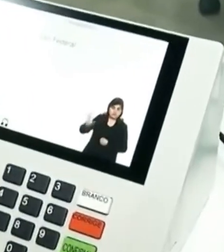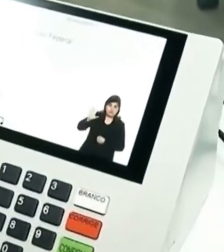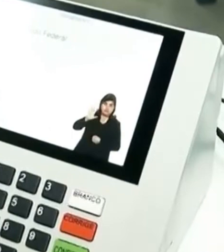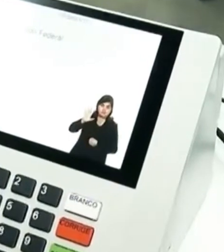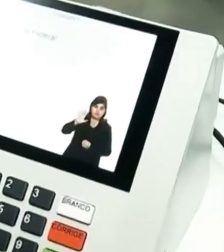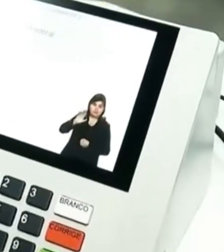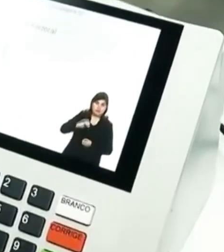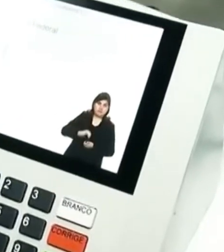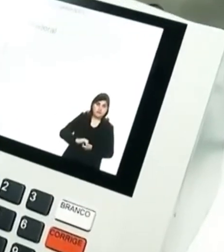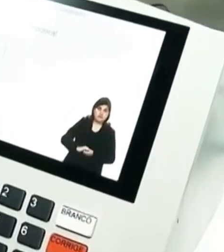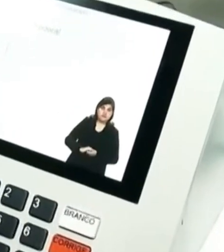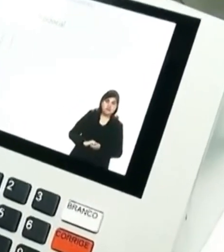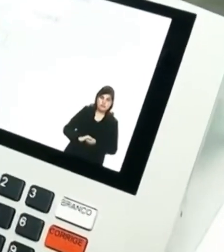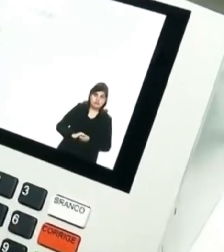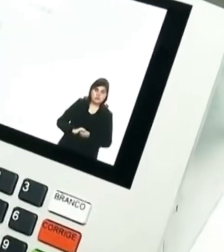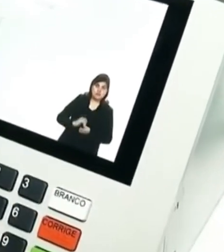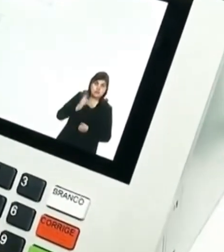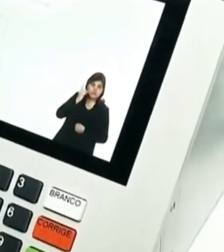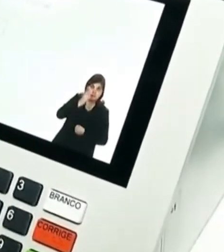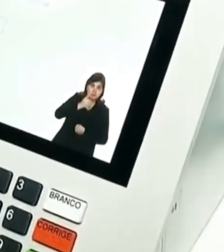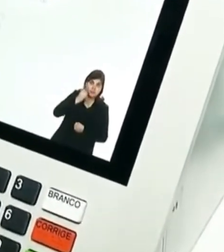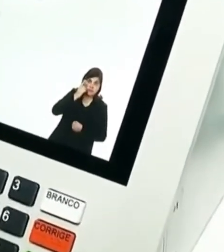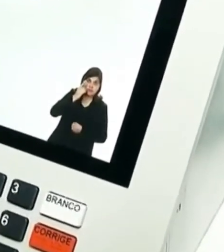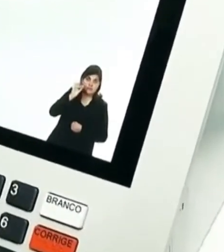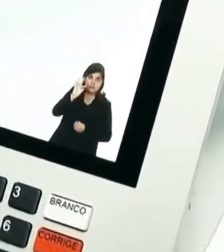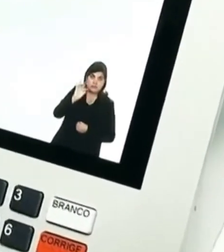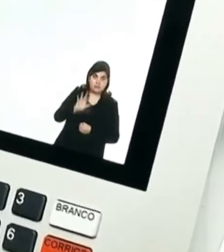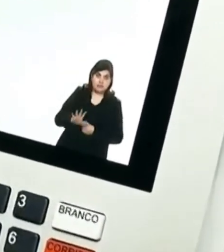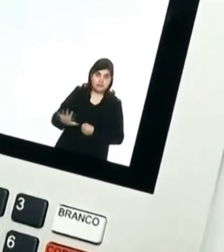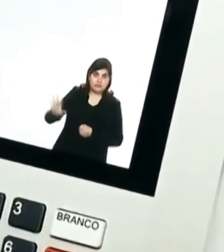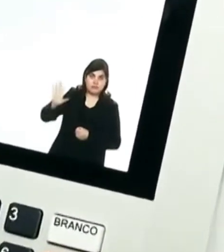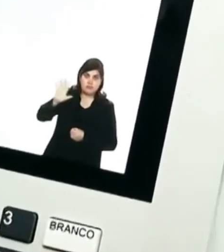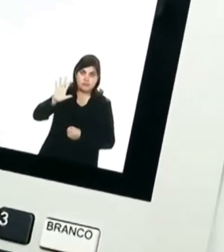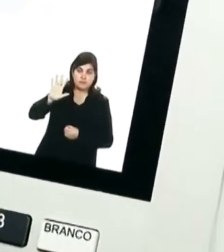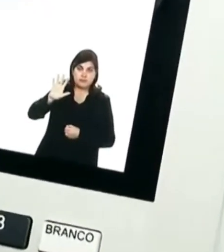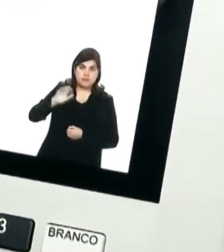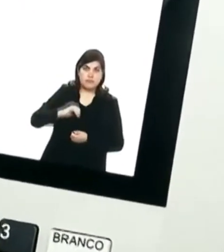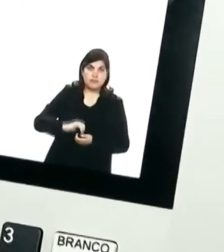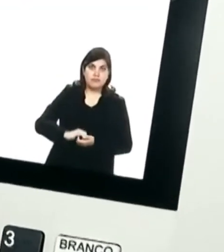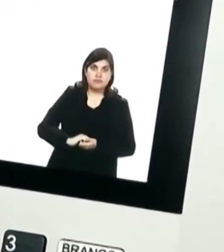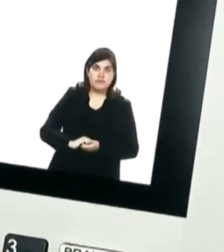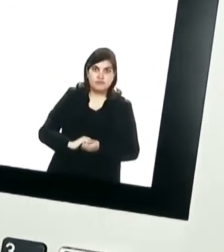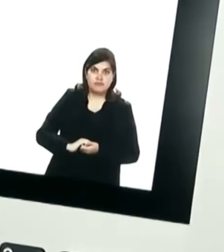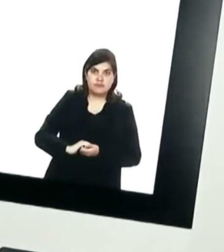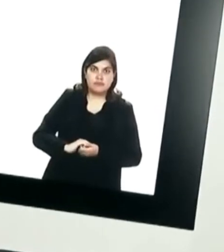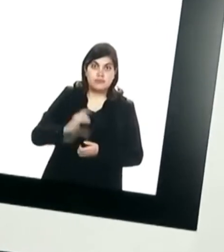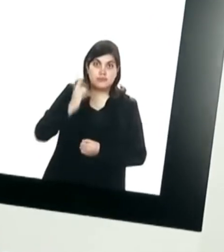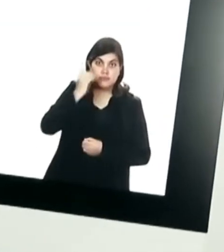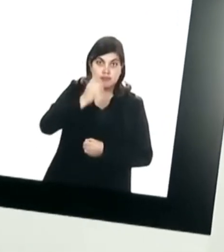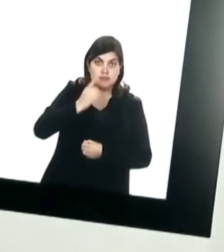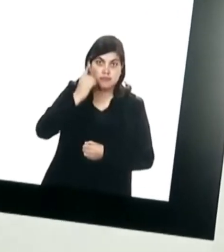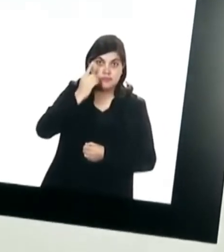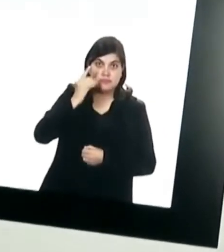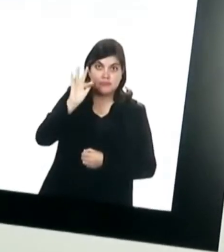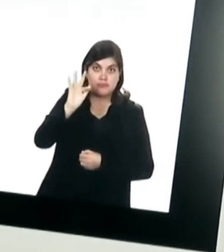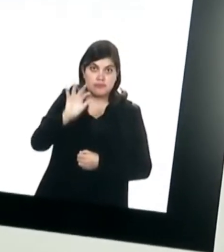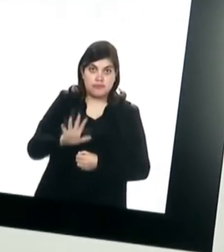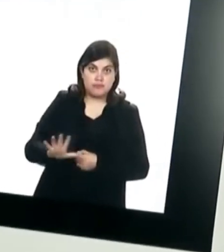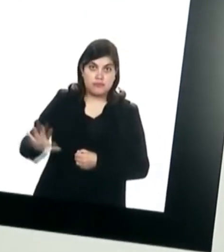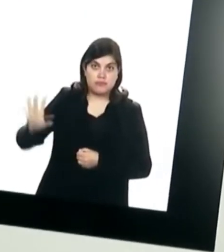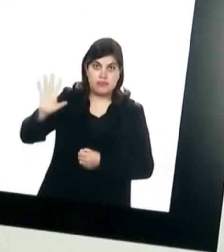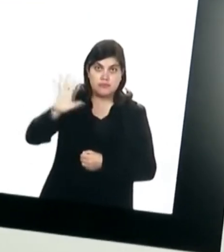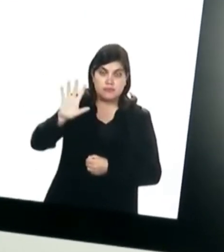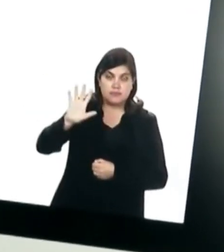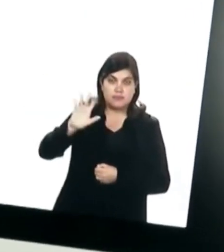para Deputado Estadual e vai acompanhar o eleitor nessa jornada do dia da eleição só avisar cheguei na rua aviso que